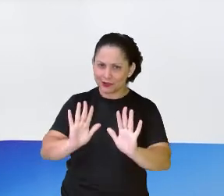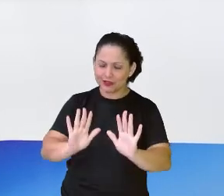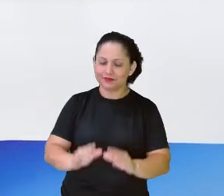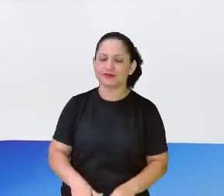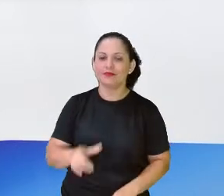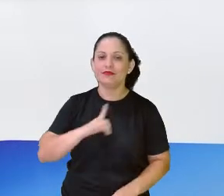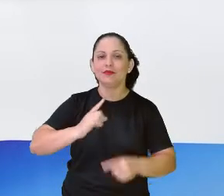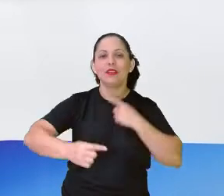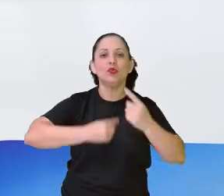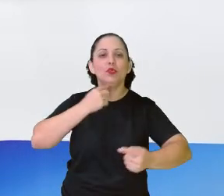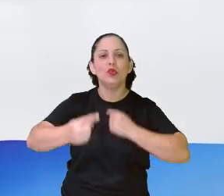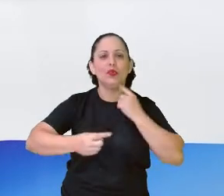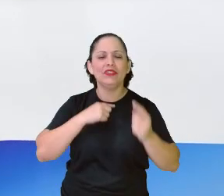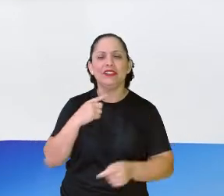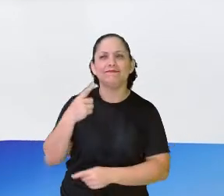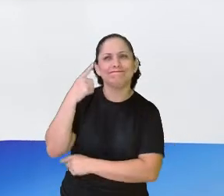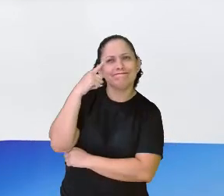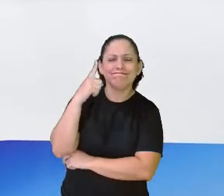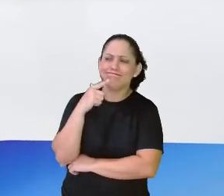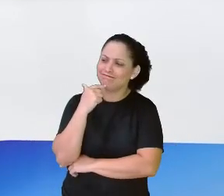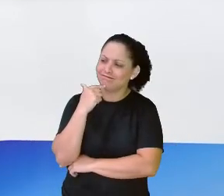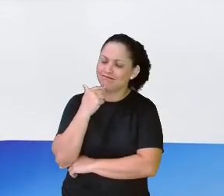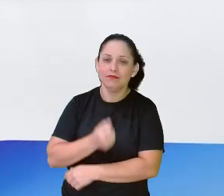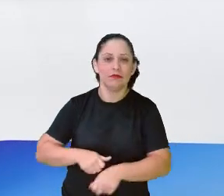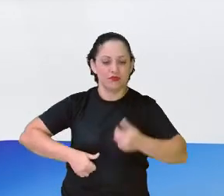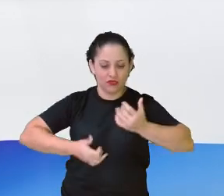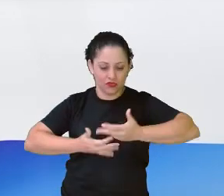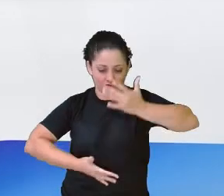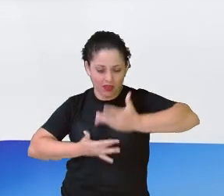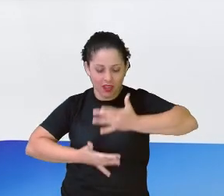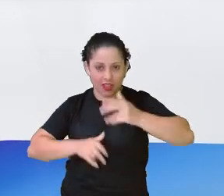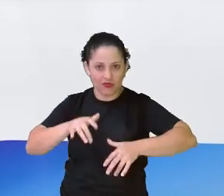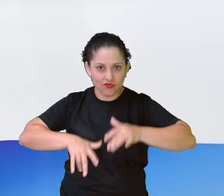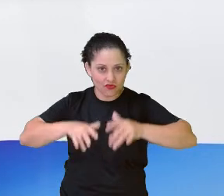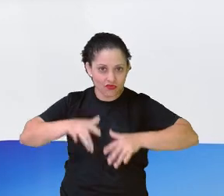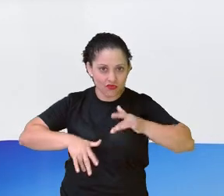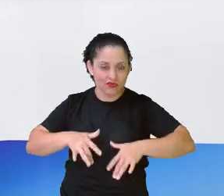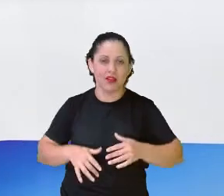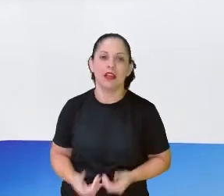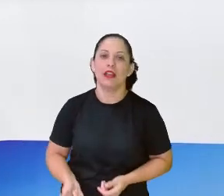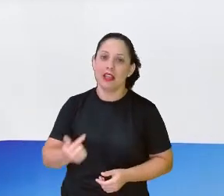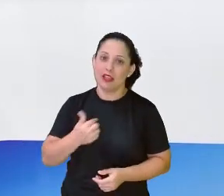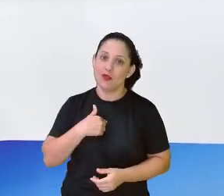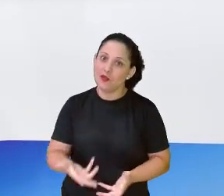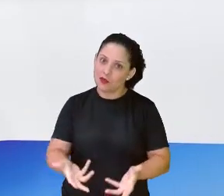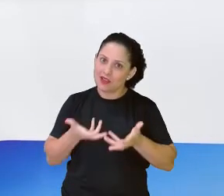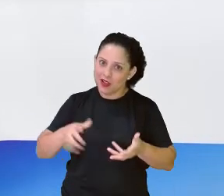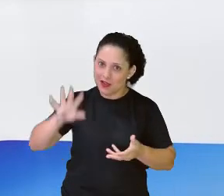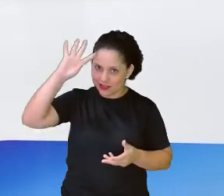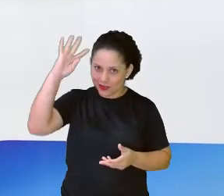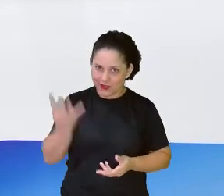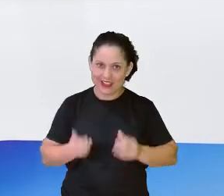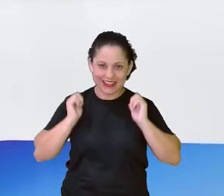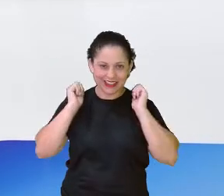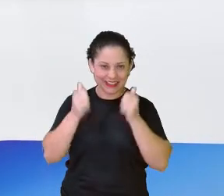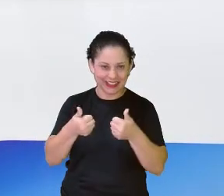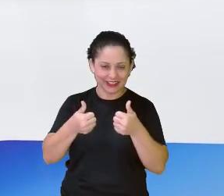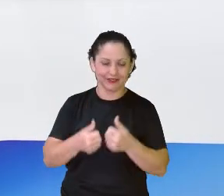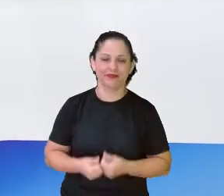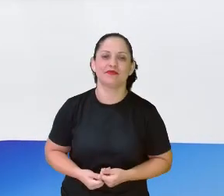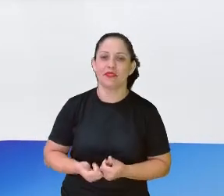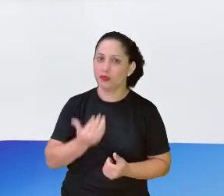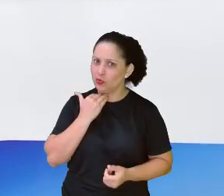dúvida durante a aula, já manda pelo chat que eu vou tentar resolver, certo? Se eu